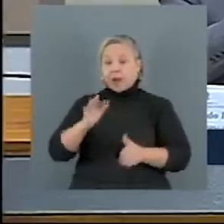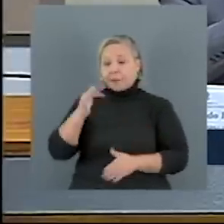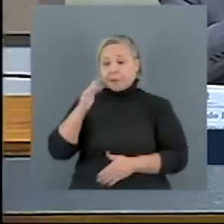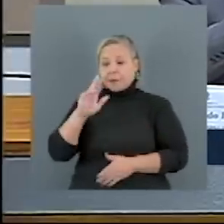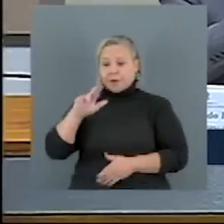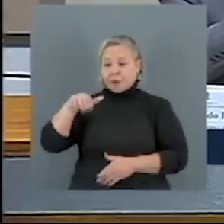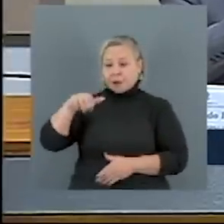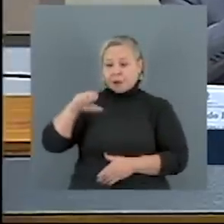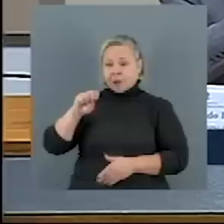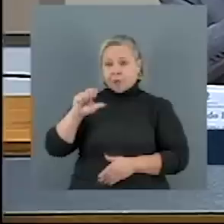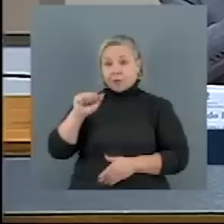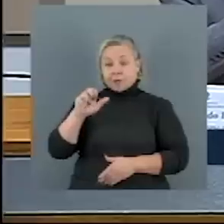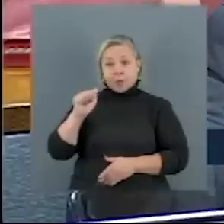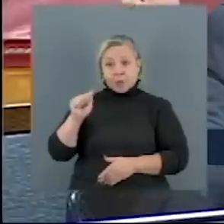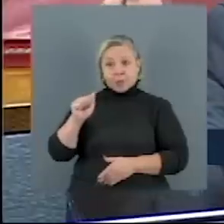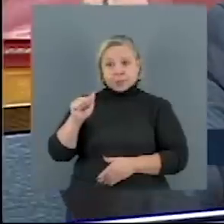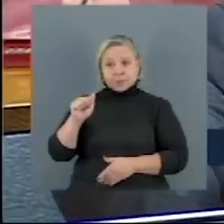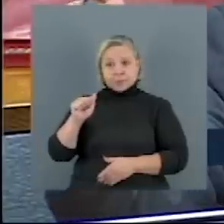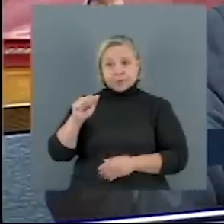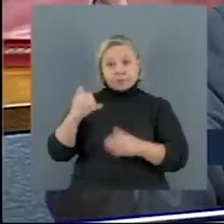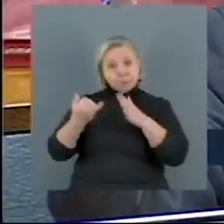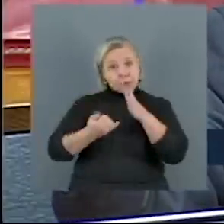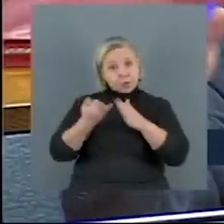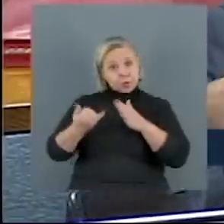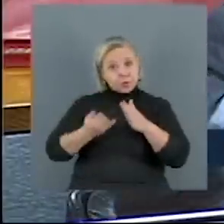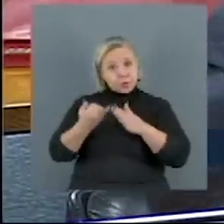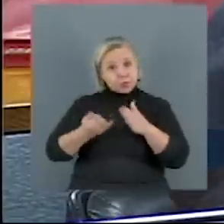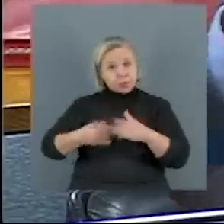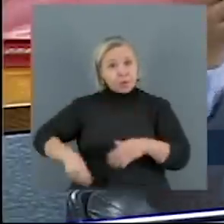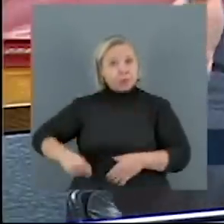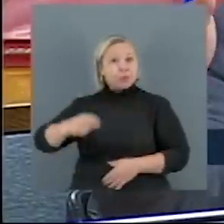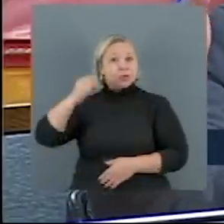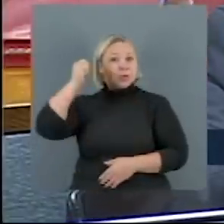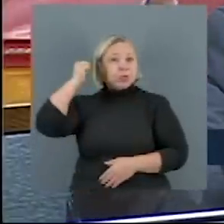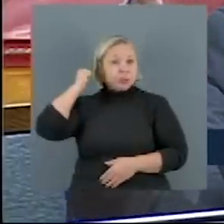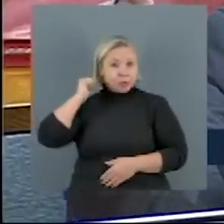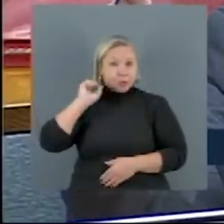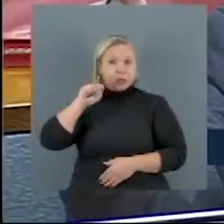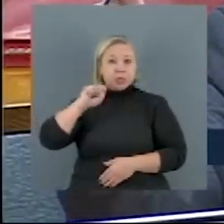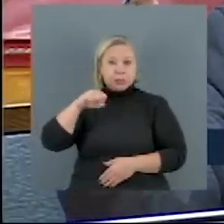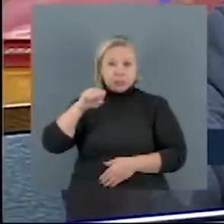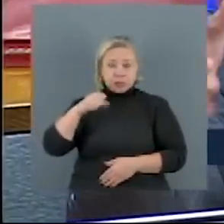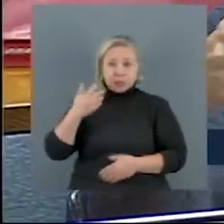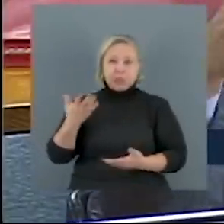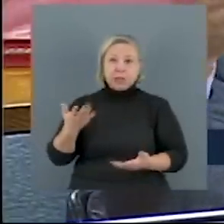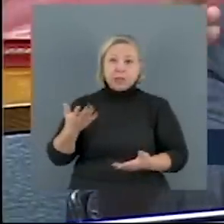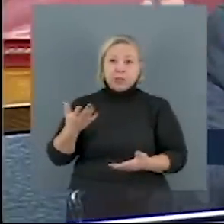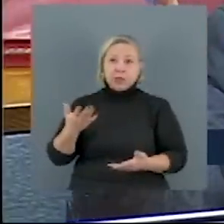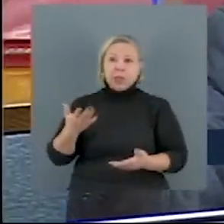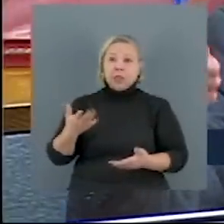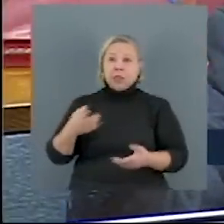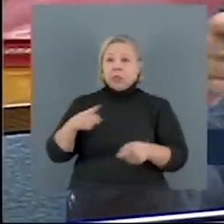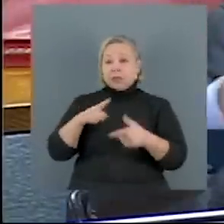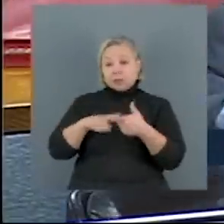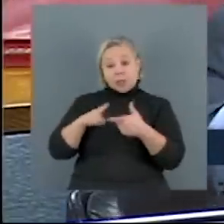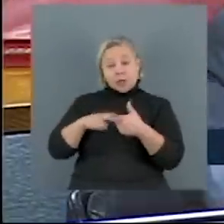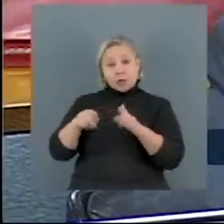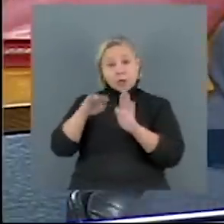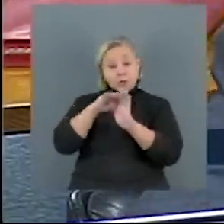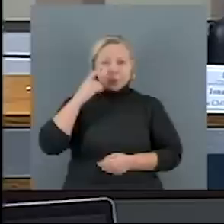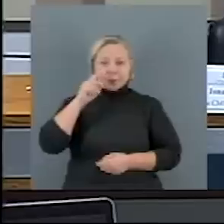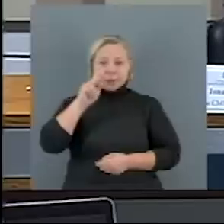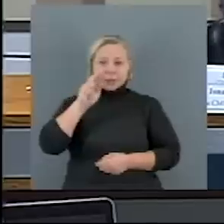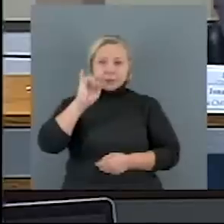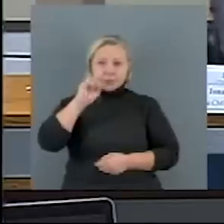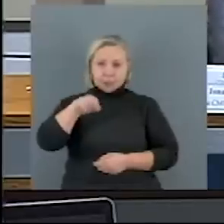sentido, é uma instituição que leva saneamento para as instituições mais remotas. Deputado Kim? Tem o programa do banheiro para as regiões mais pobres. Então, apenas para